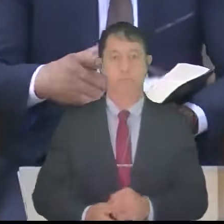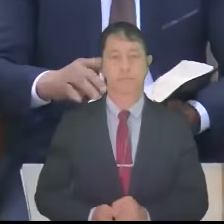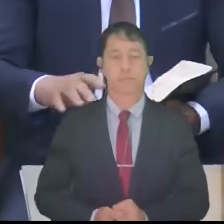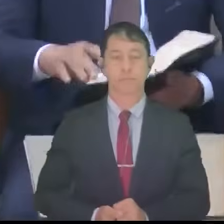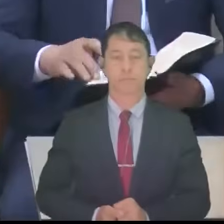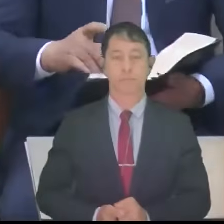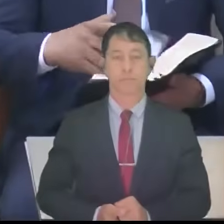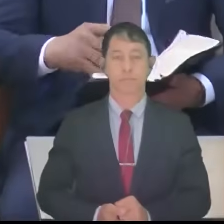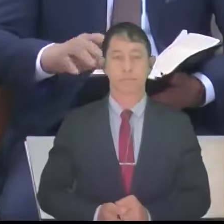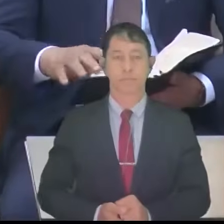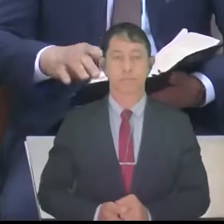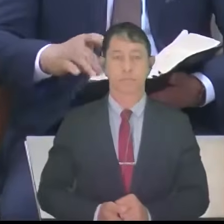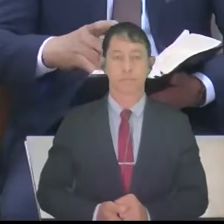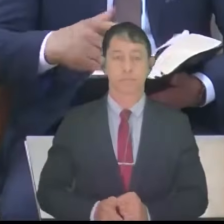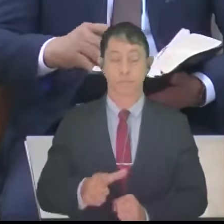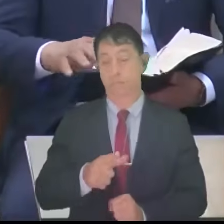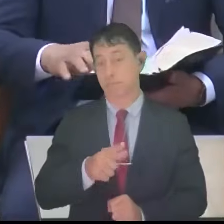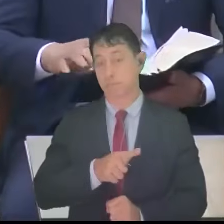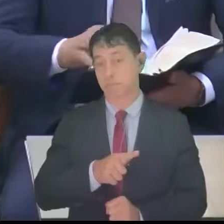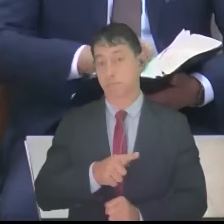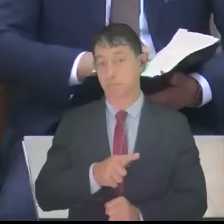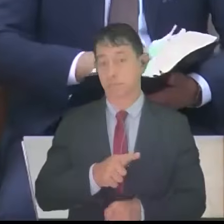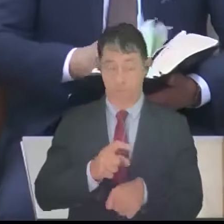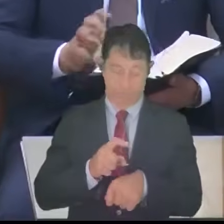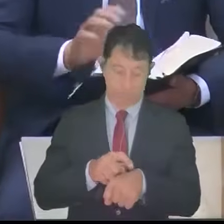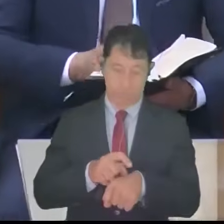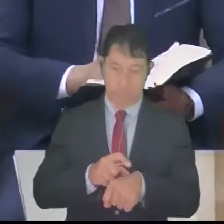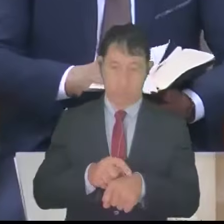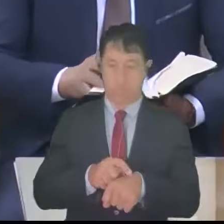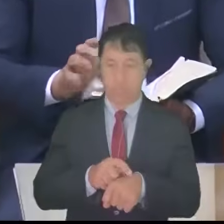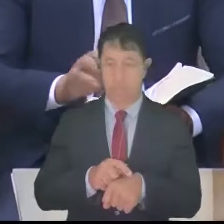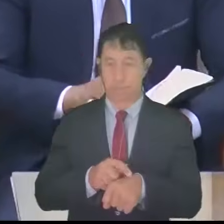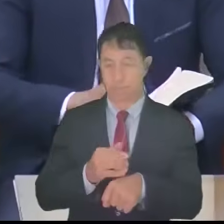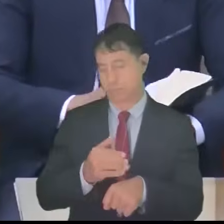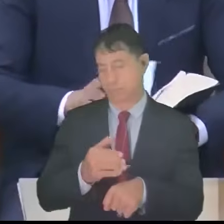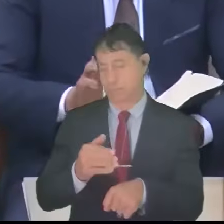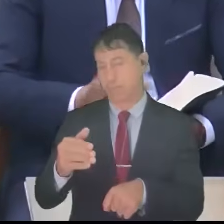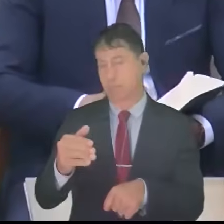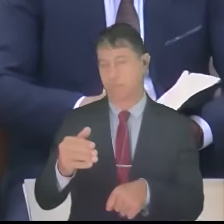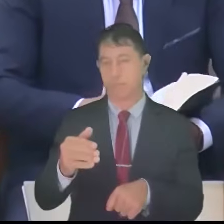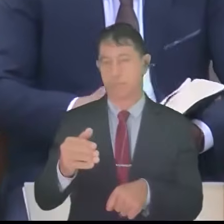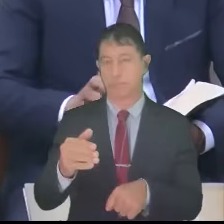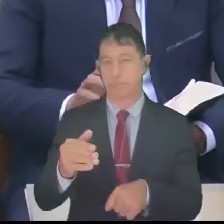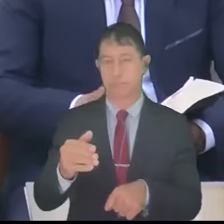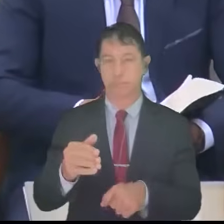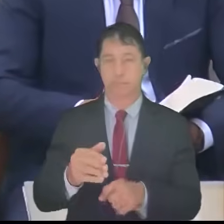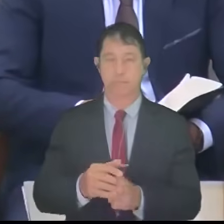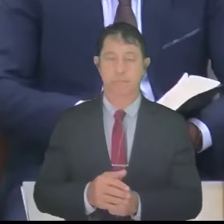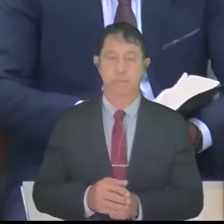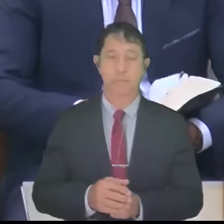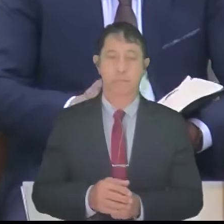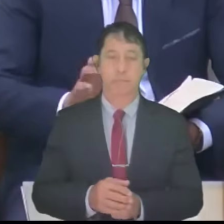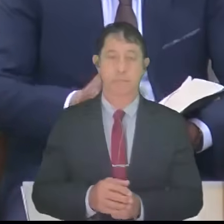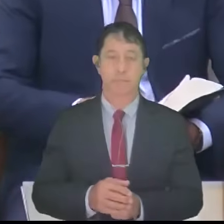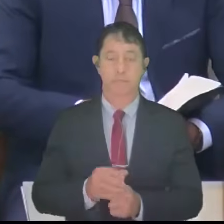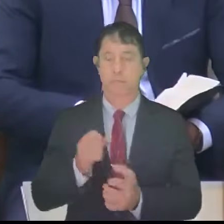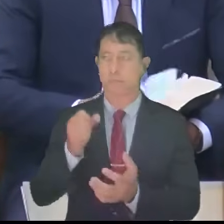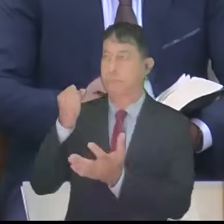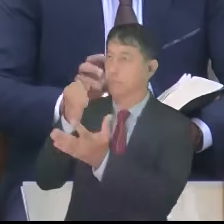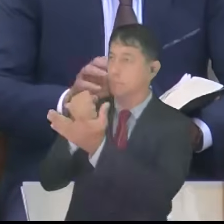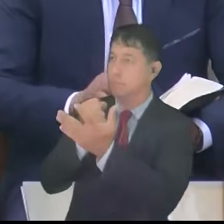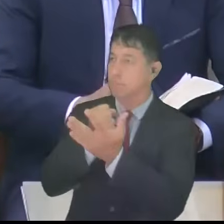Temos ainda alguns minutos e nós queremos dedicá-los com a ajuda de Deus,